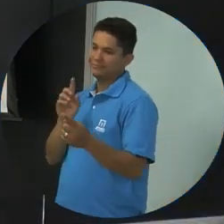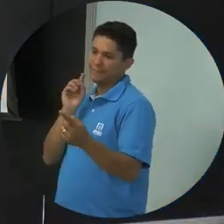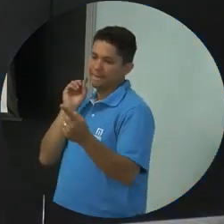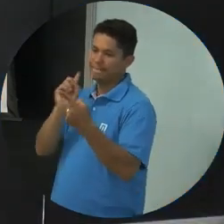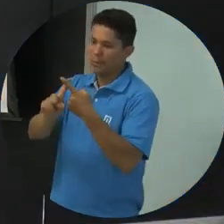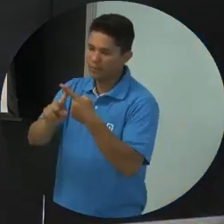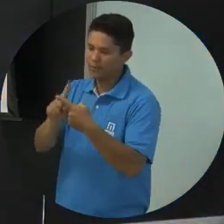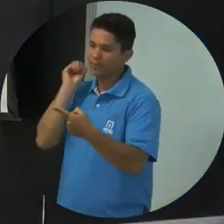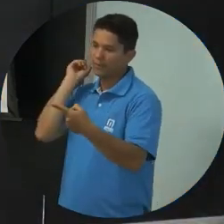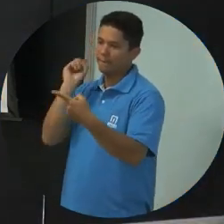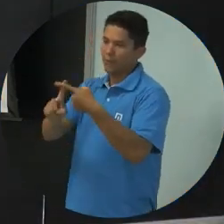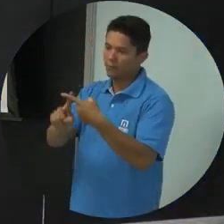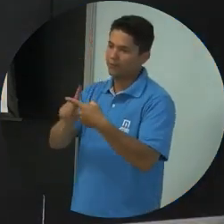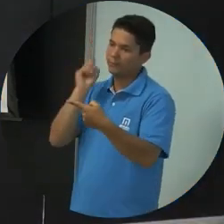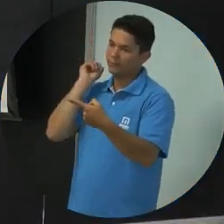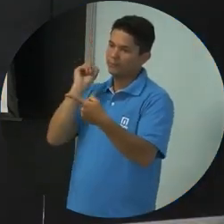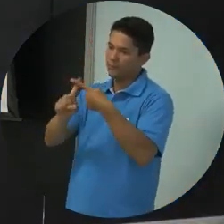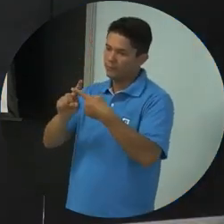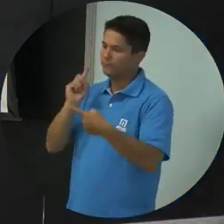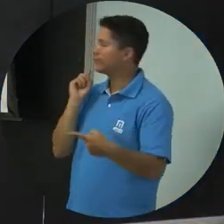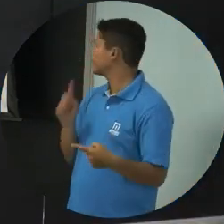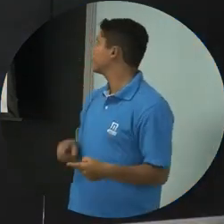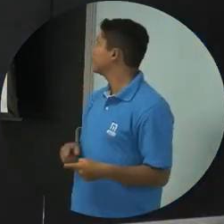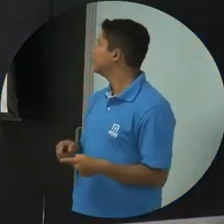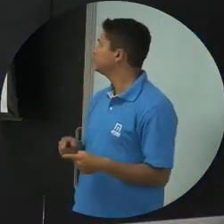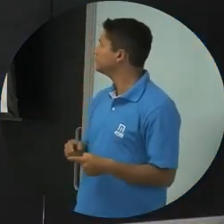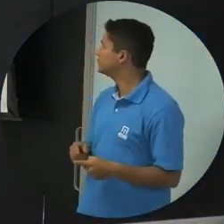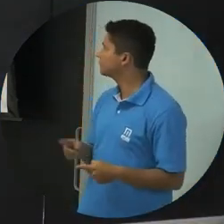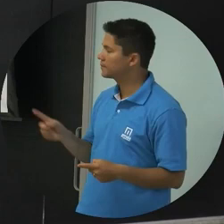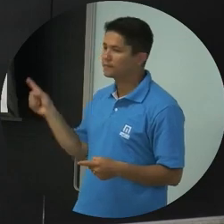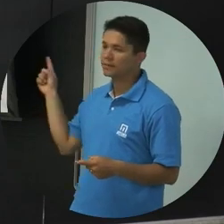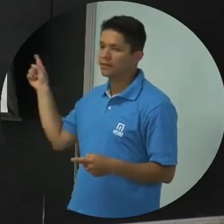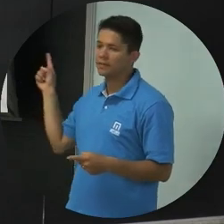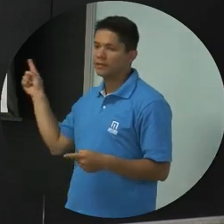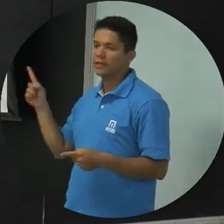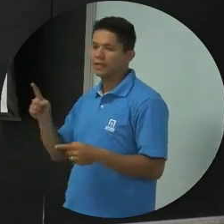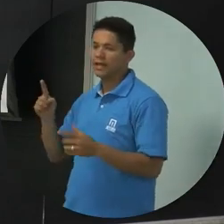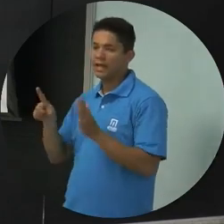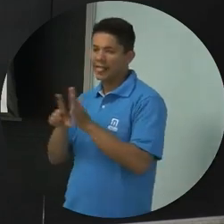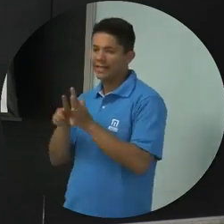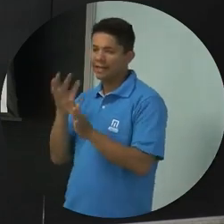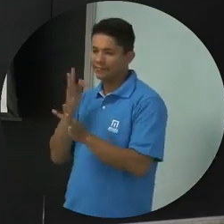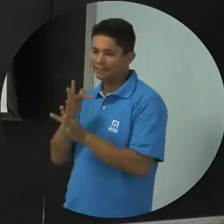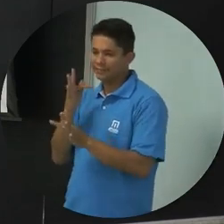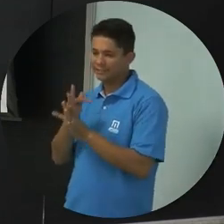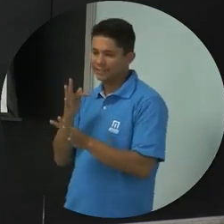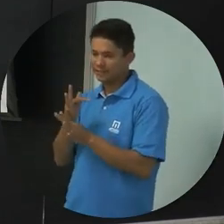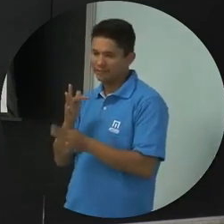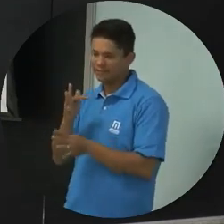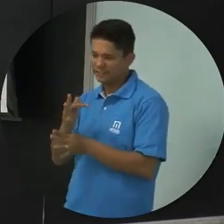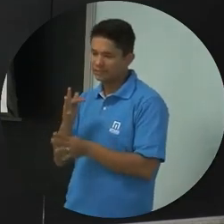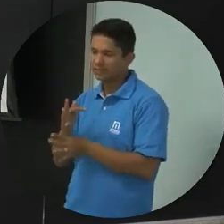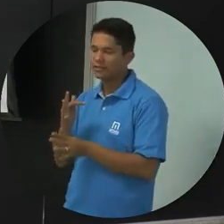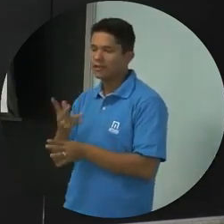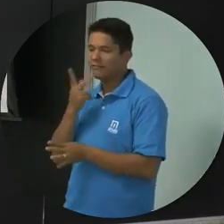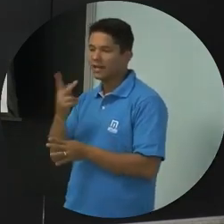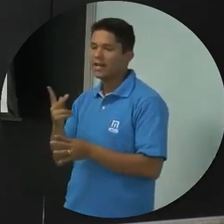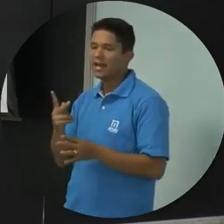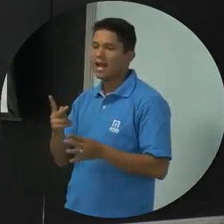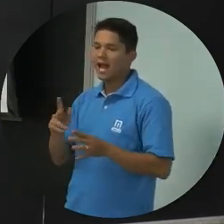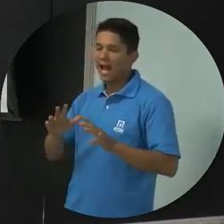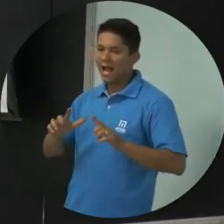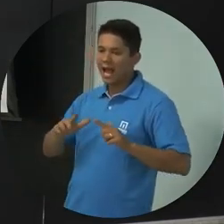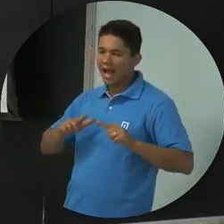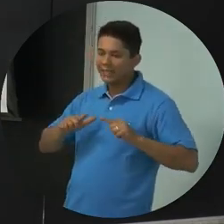um hidrojato sobre uma superfície, a gente tem uma lei da física, né, que ela fala da força de ação e reação.